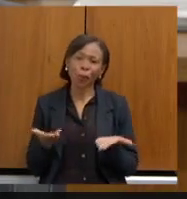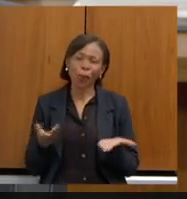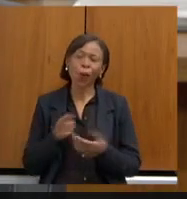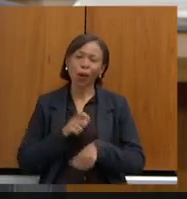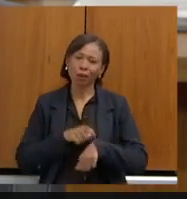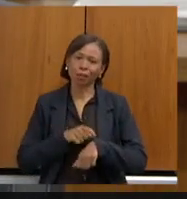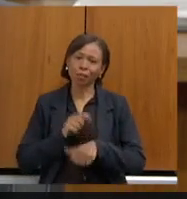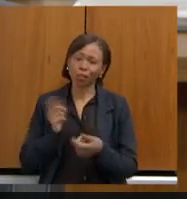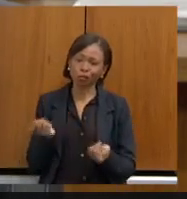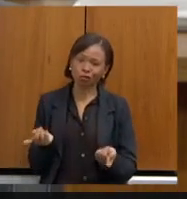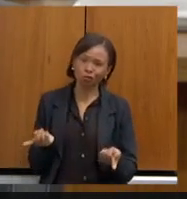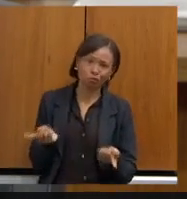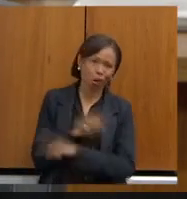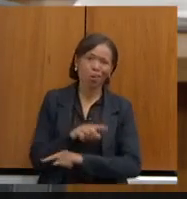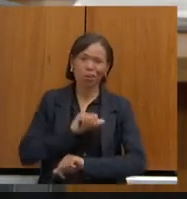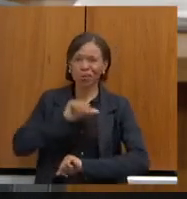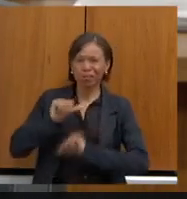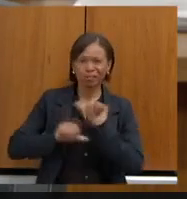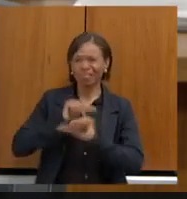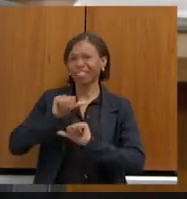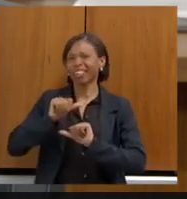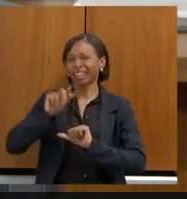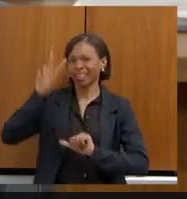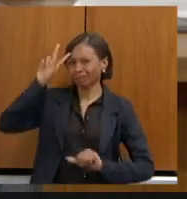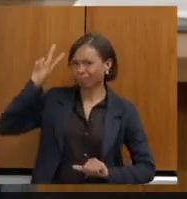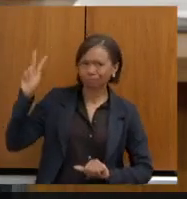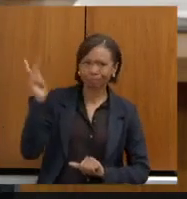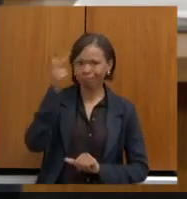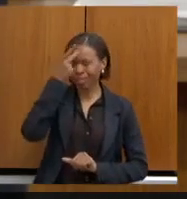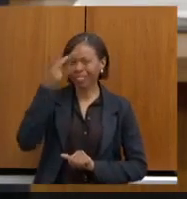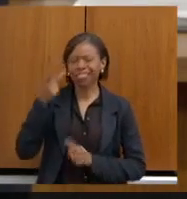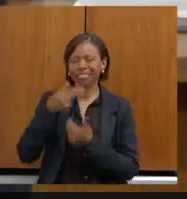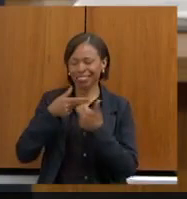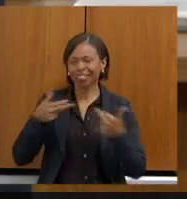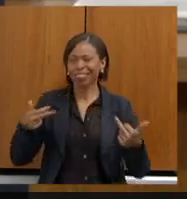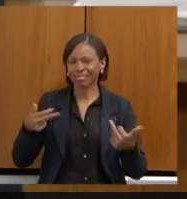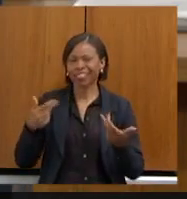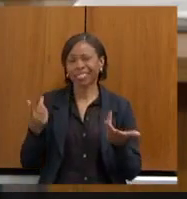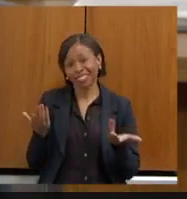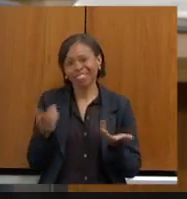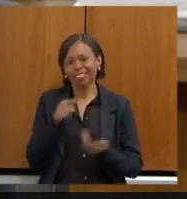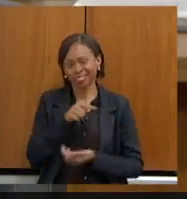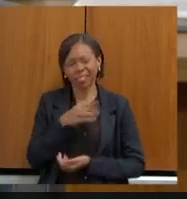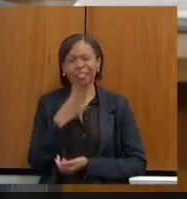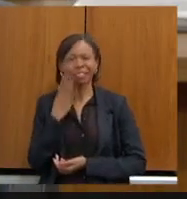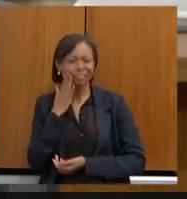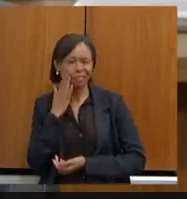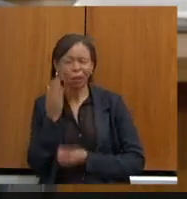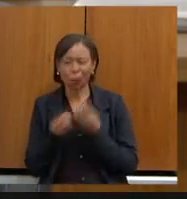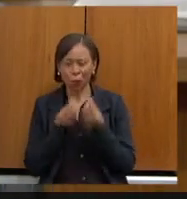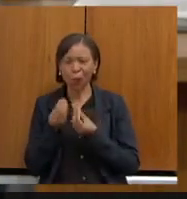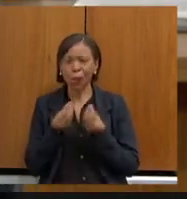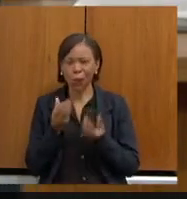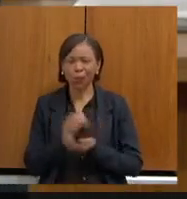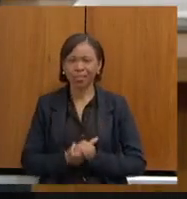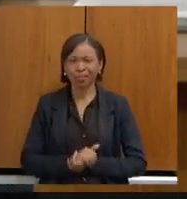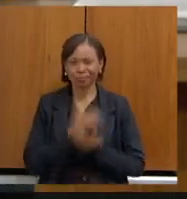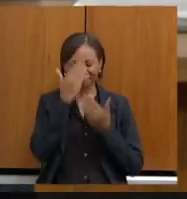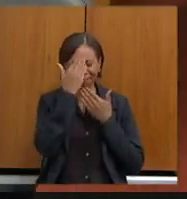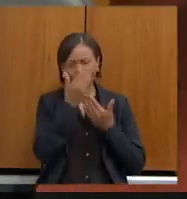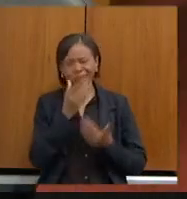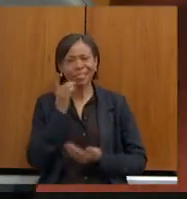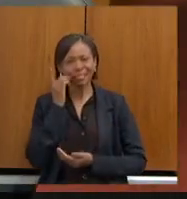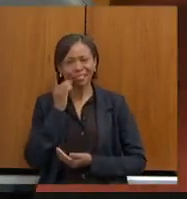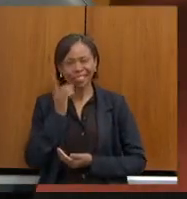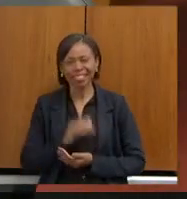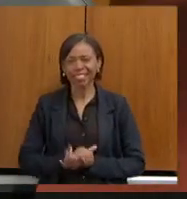virar esse jogo é e o senhor sabem que quer virar um geografia então nós plantamos a cejusc conheceres aqui obrigado hidratado